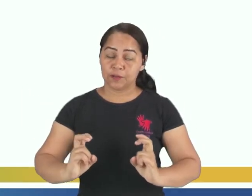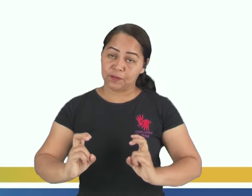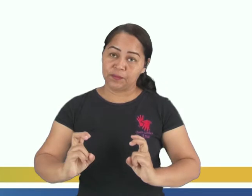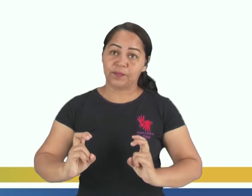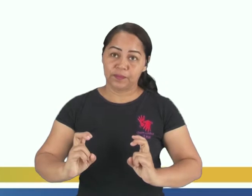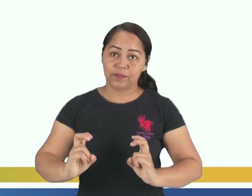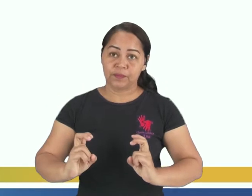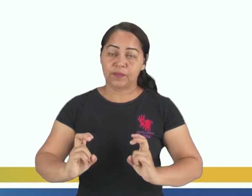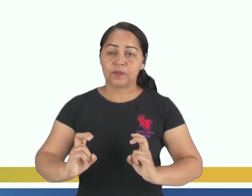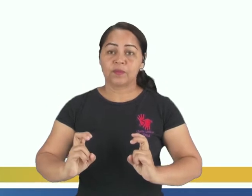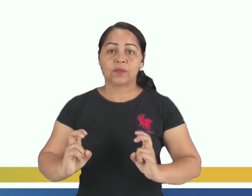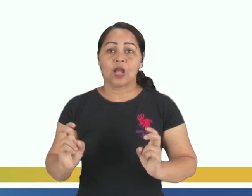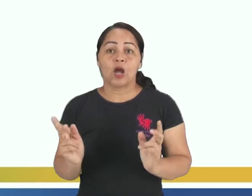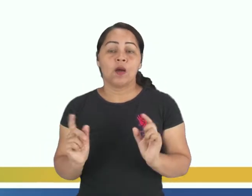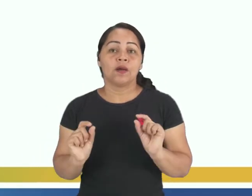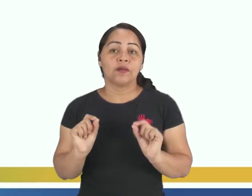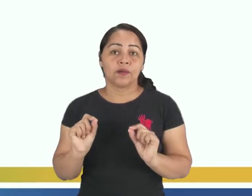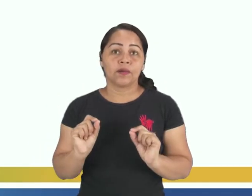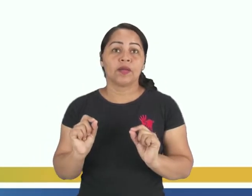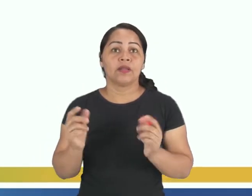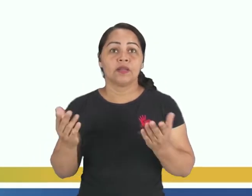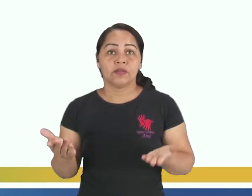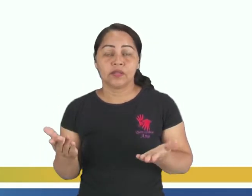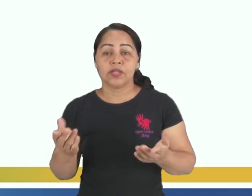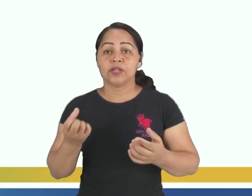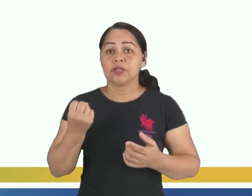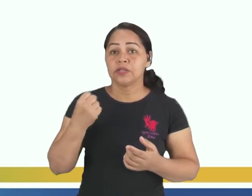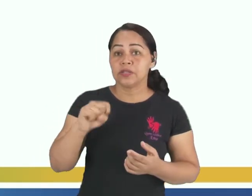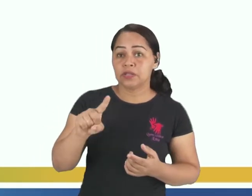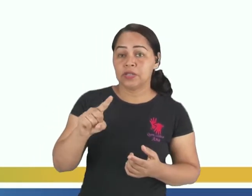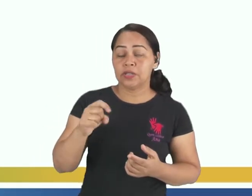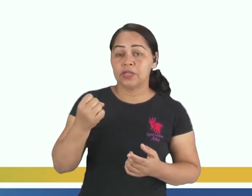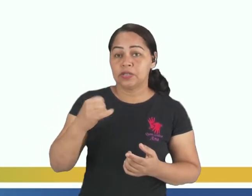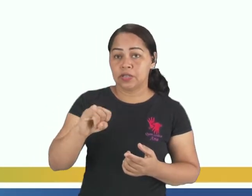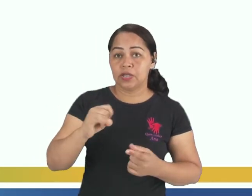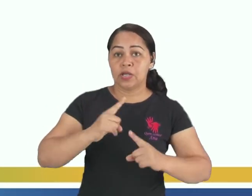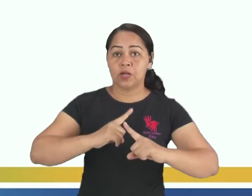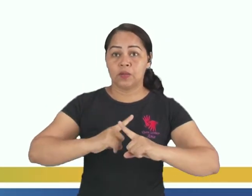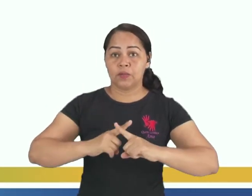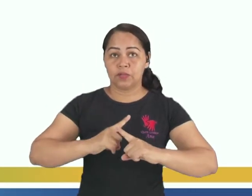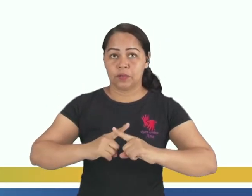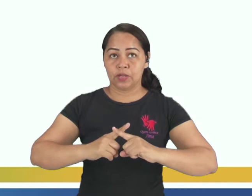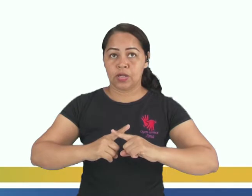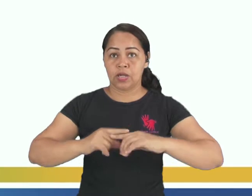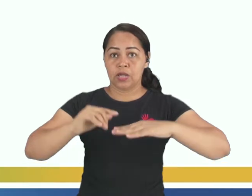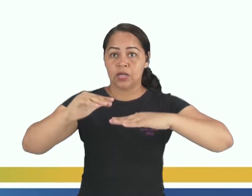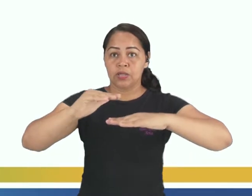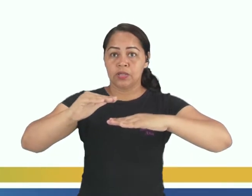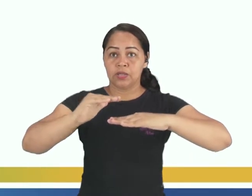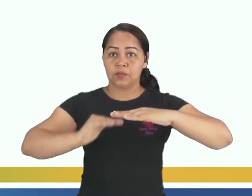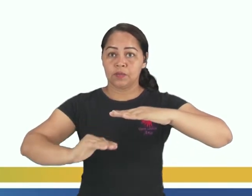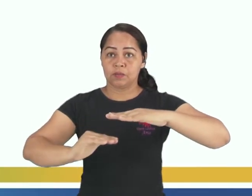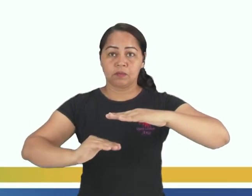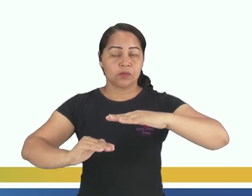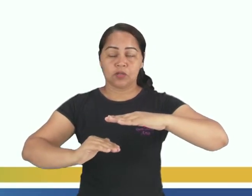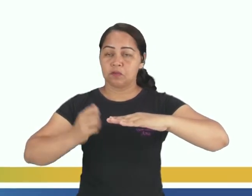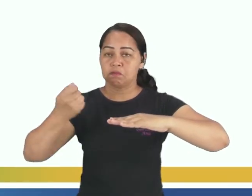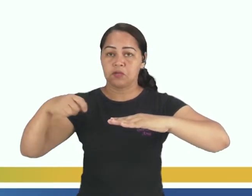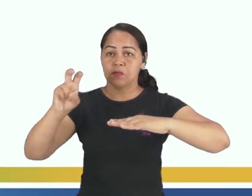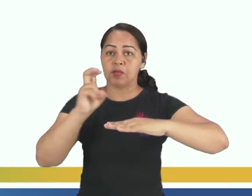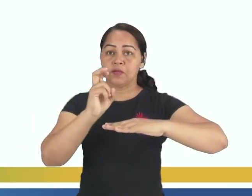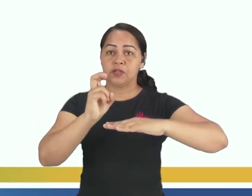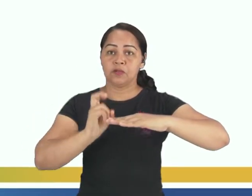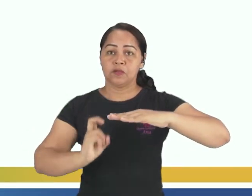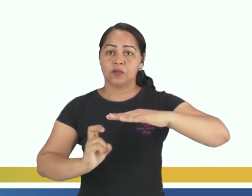definição é o próprio 5. E além disso, se eu multiplico por raiz de 5 em cima e embaixo, eu não altero o valor da minha fração,